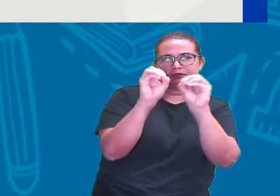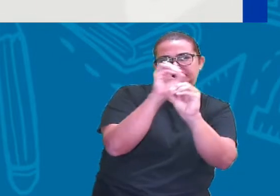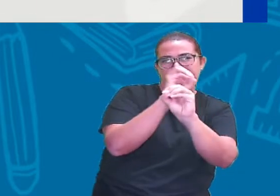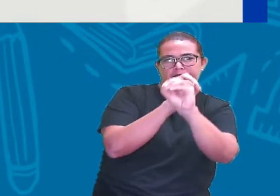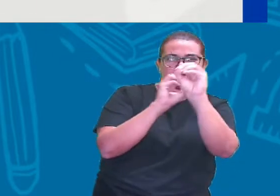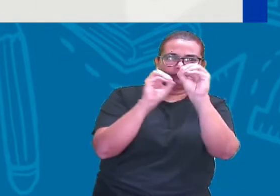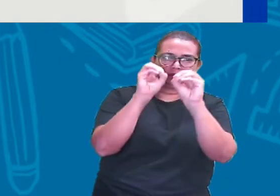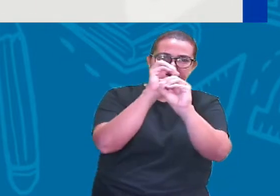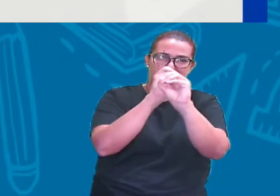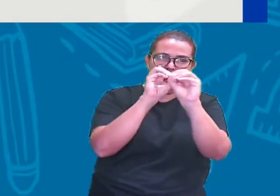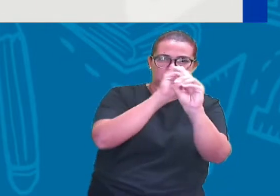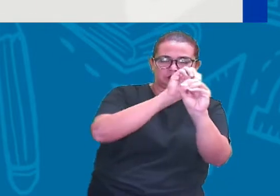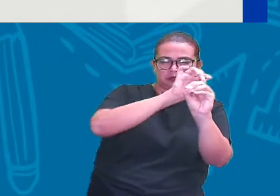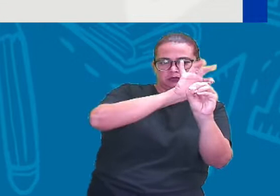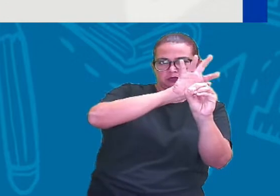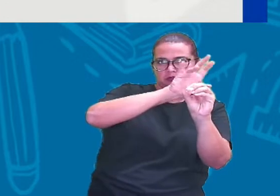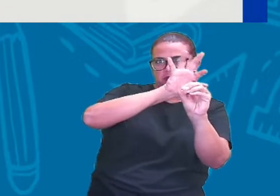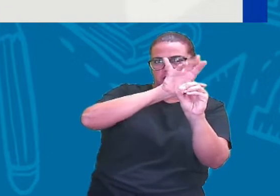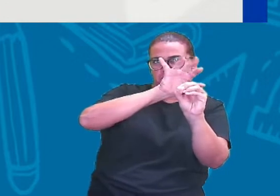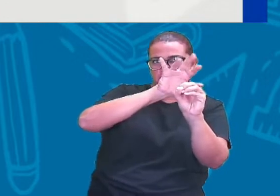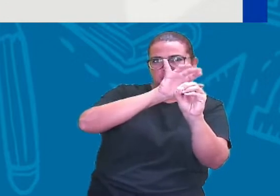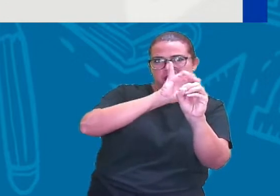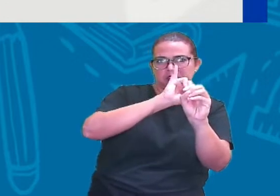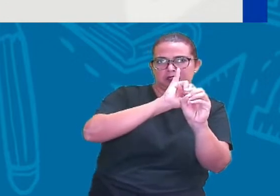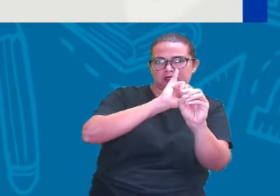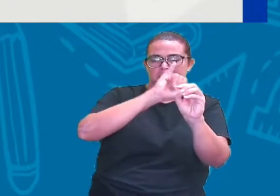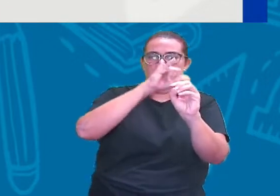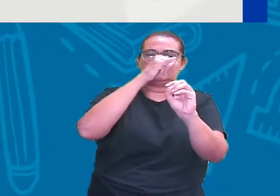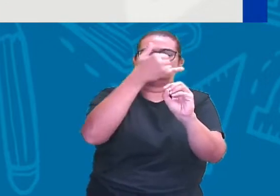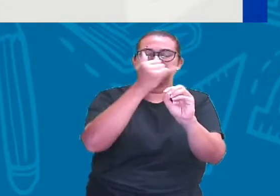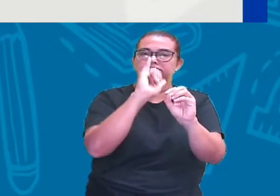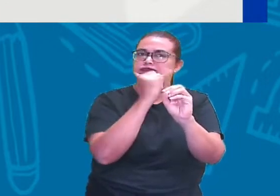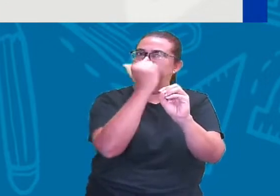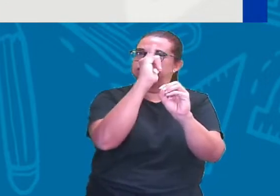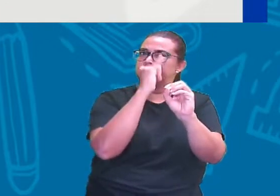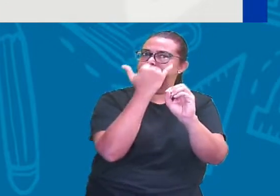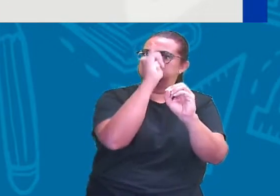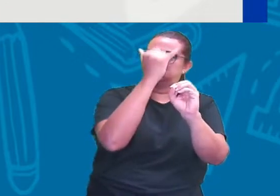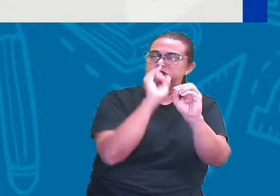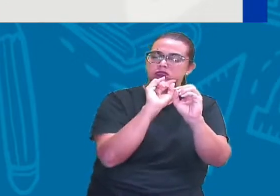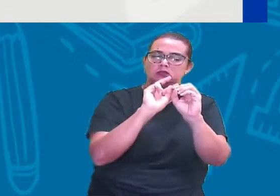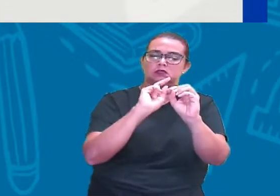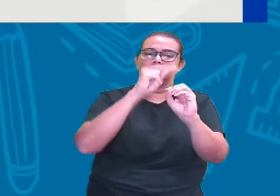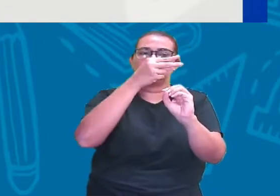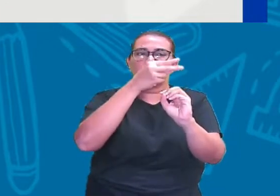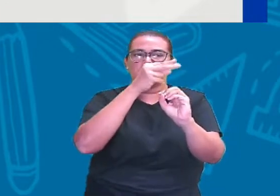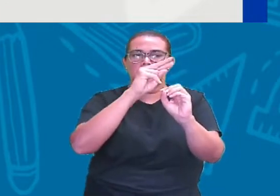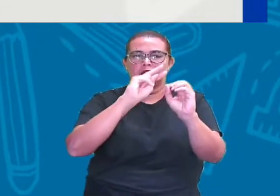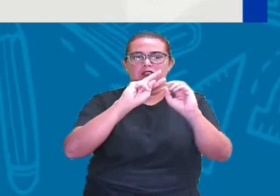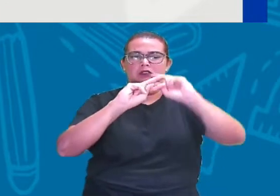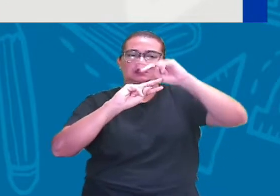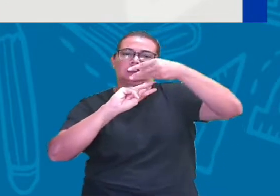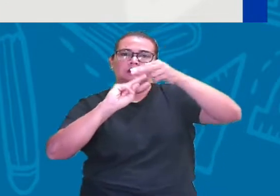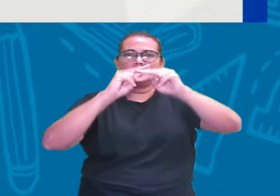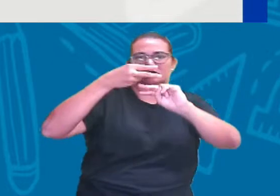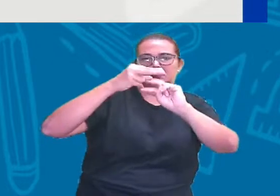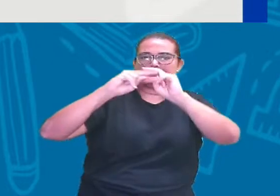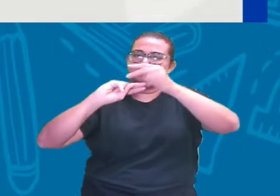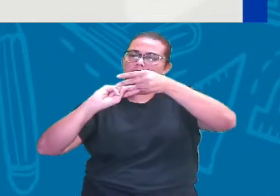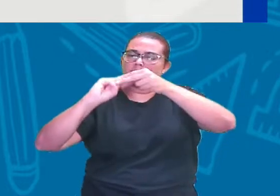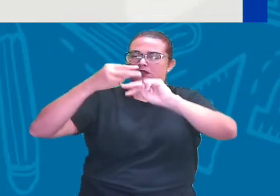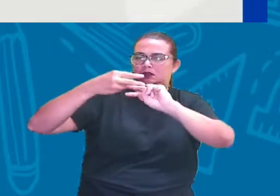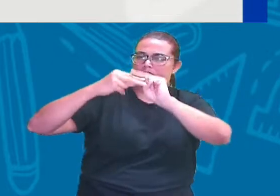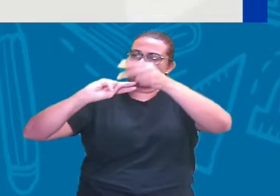ele vai passando a sua energia de vizinho para vizinho, até chegar no último que está